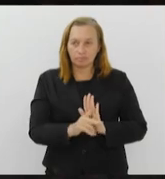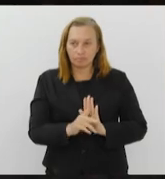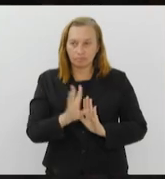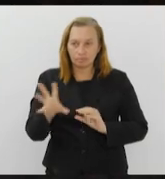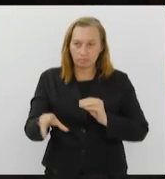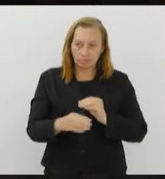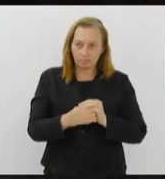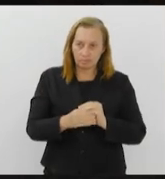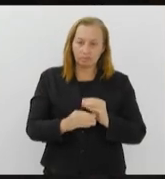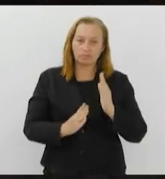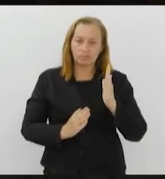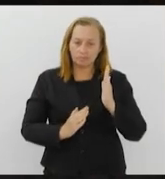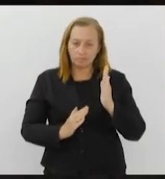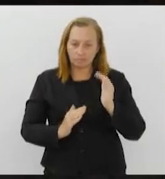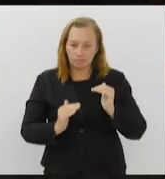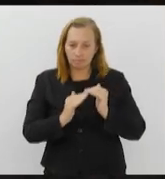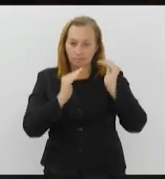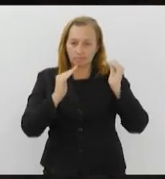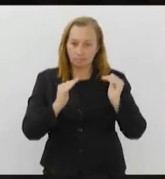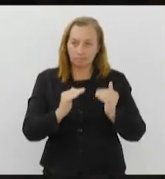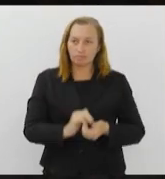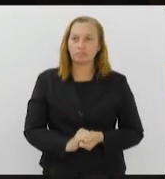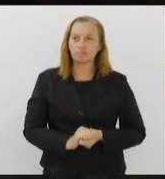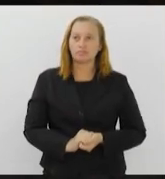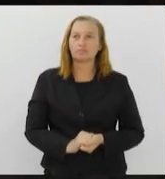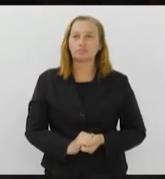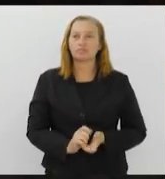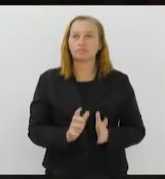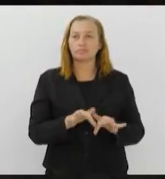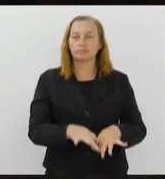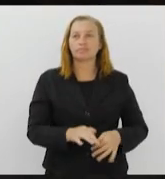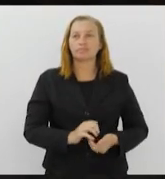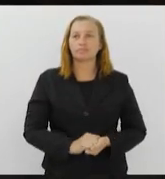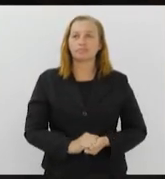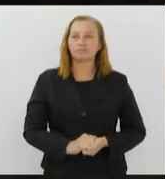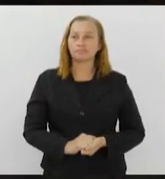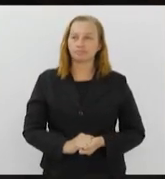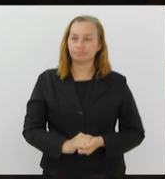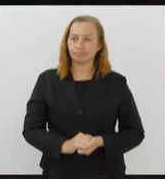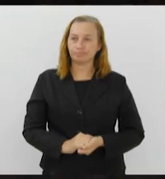que aprovam, permaneçam como estão? Aprovado. Vai a redação final.